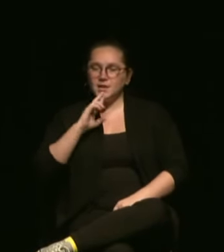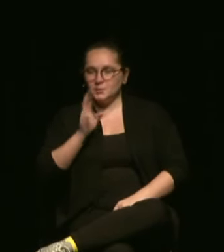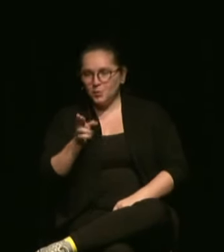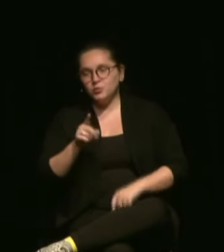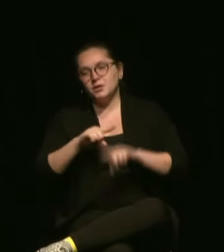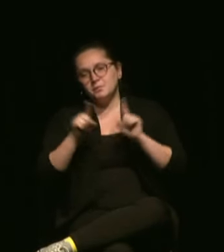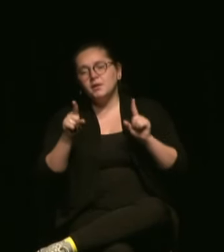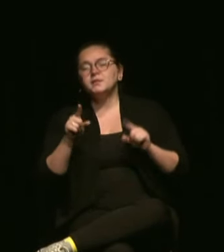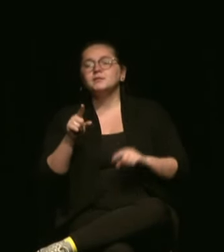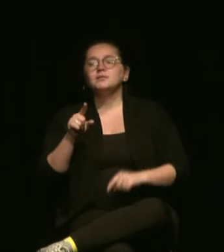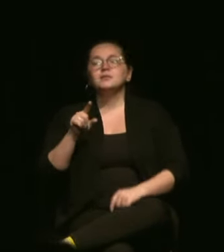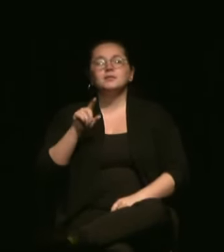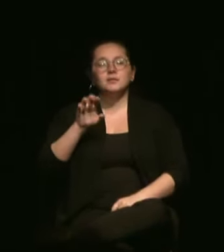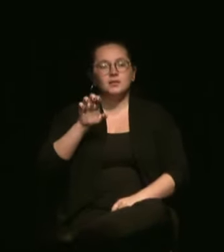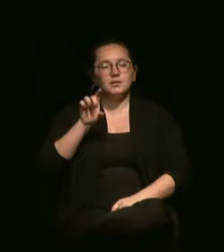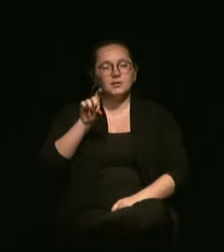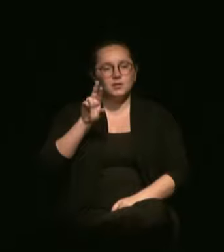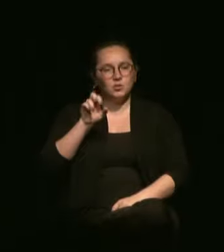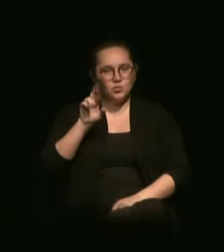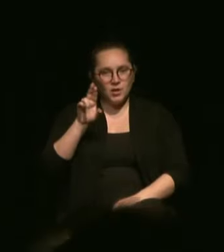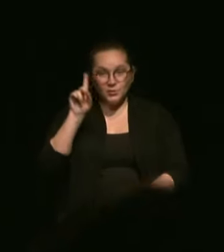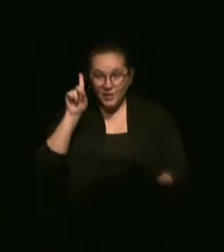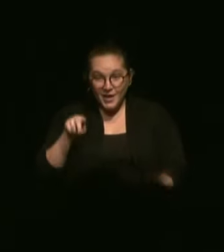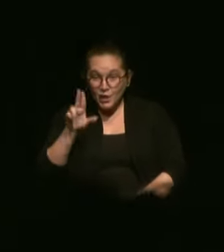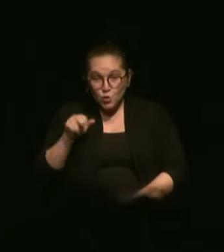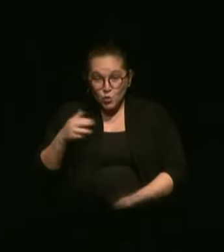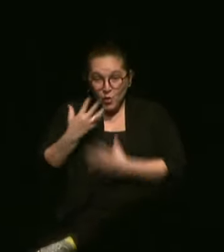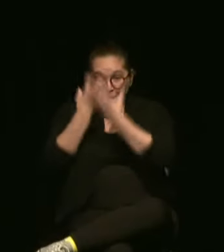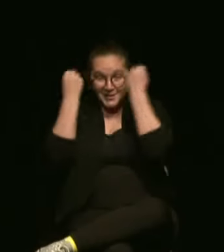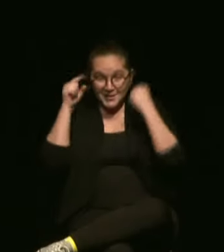mas Eduardo Coutinho é inesquecível?